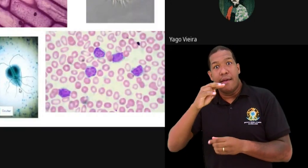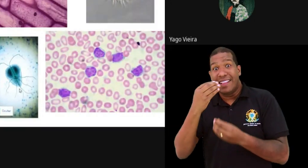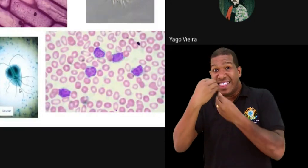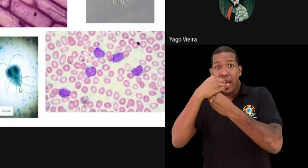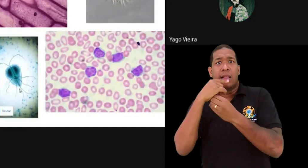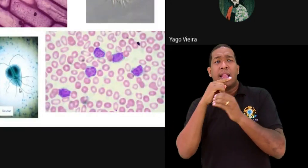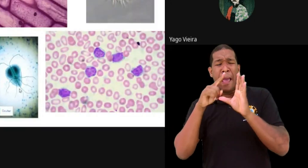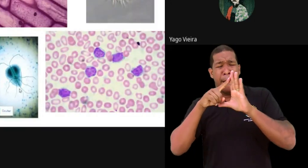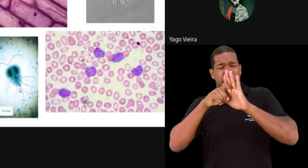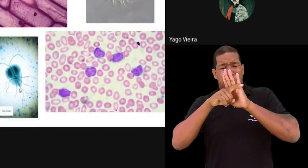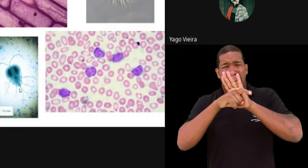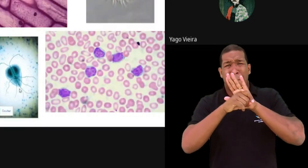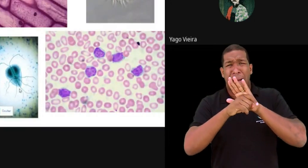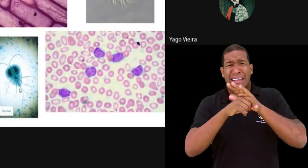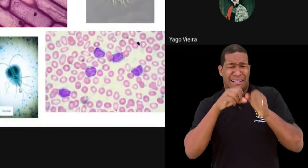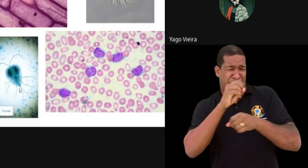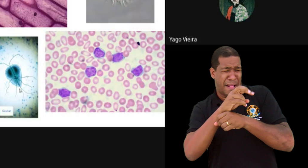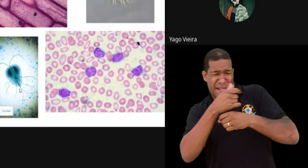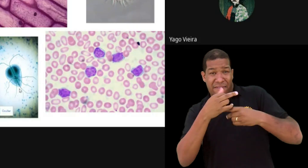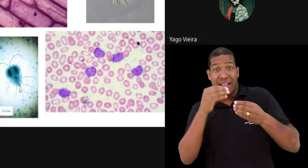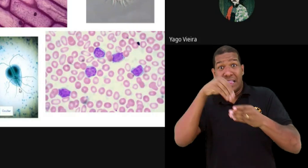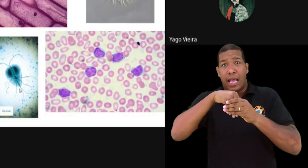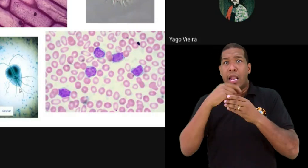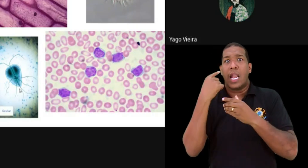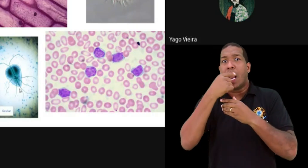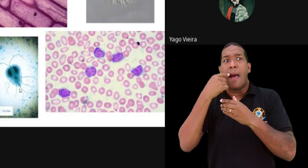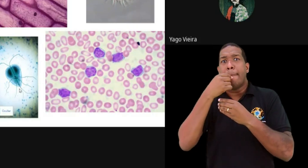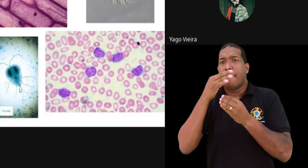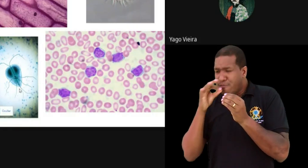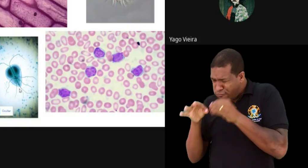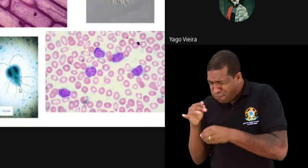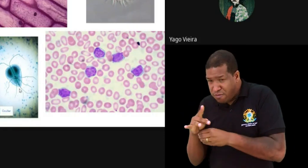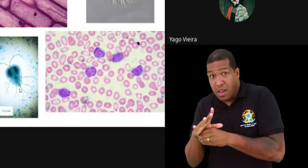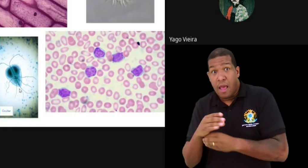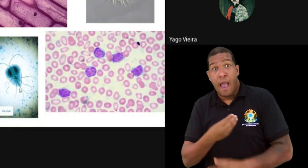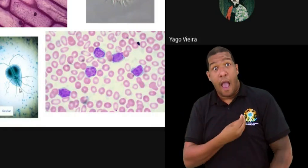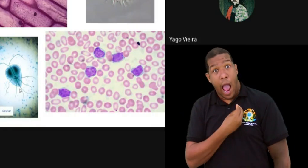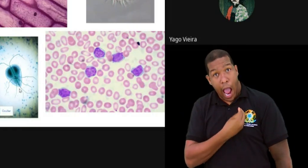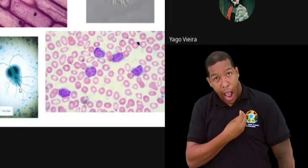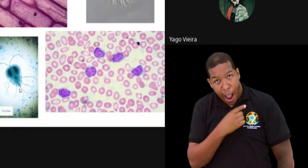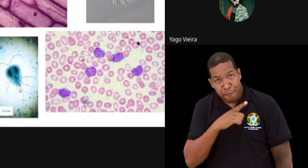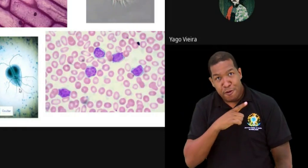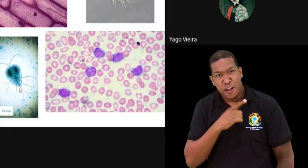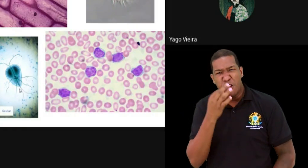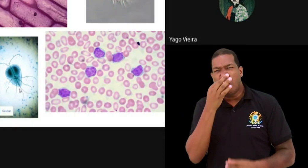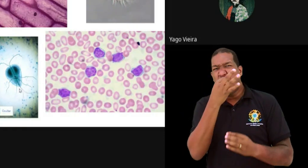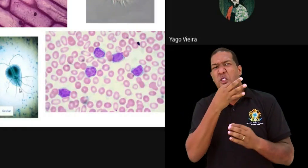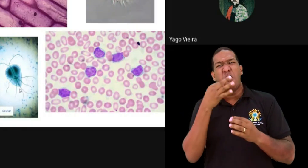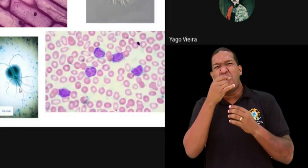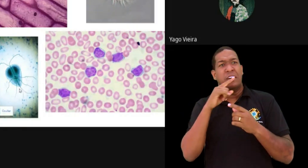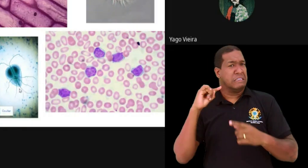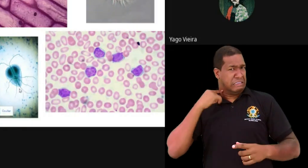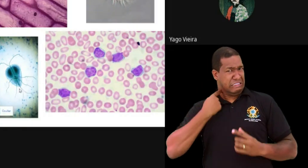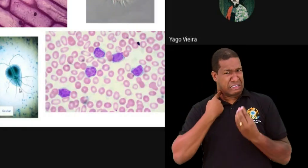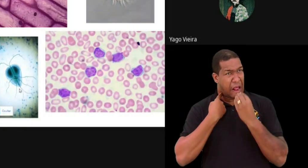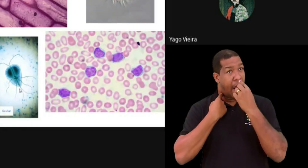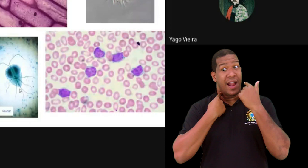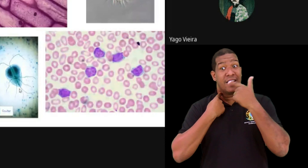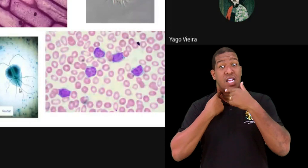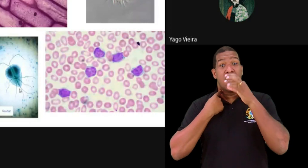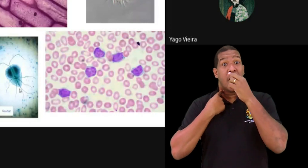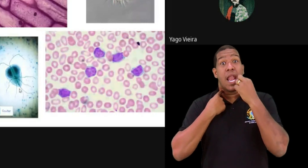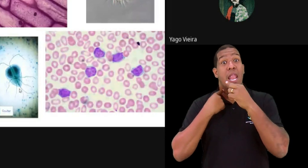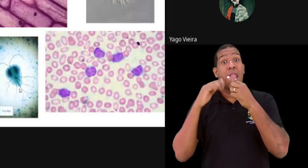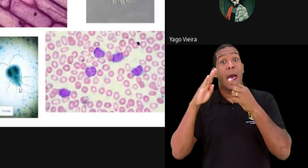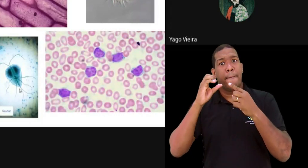boca, mas foi uma das mais interessantes porque tem bactérias vivas dentro da nossa boca. Por isso que a gente tem que cuidar bastante